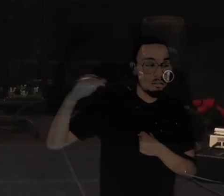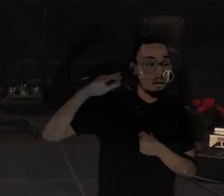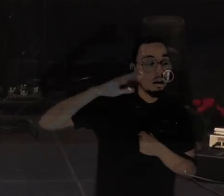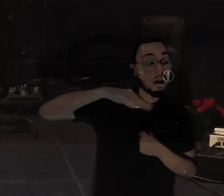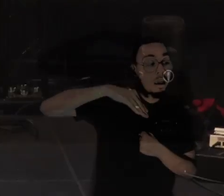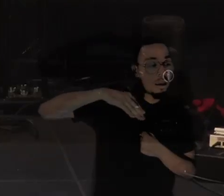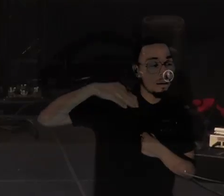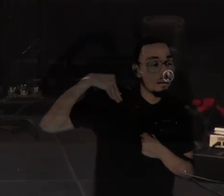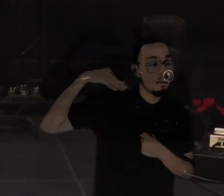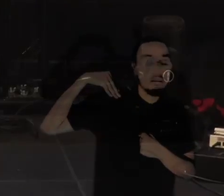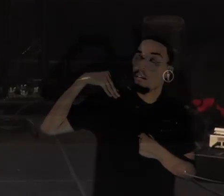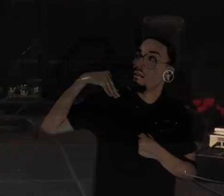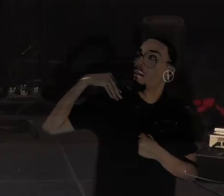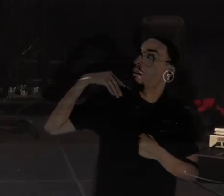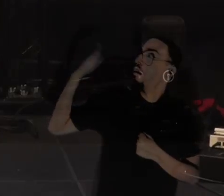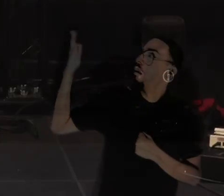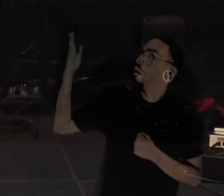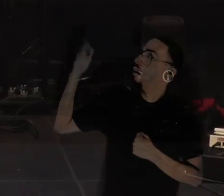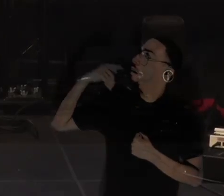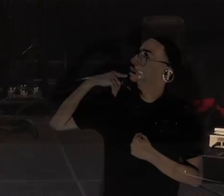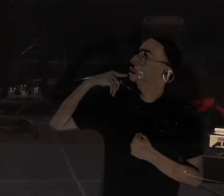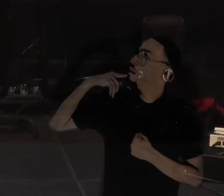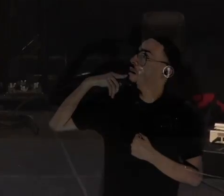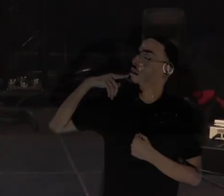Mas eu declaro que nessa manhã os seus olhos vão se abrir,